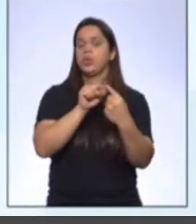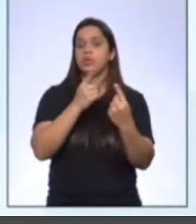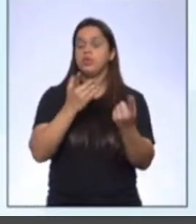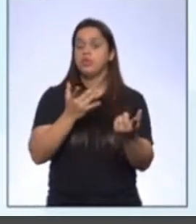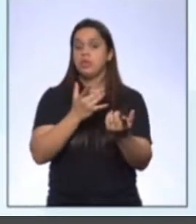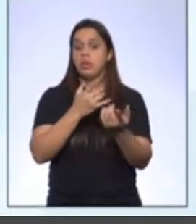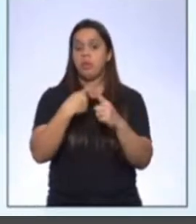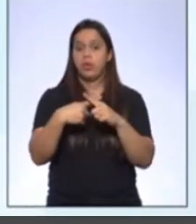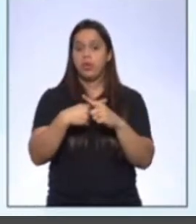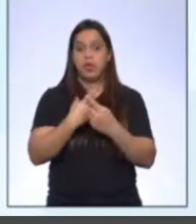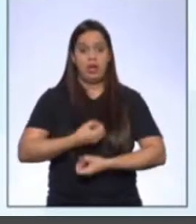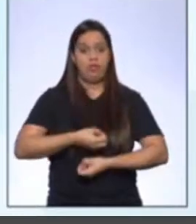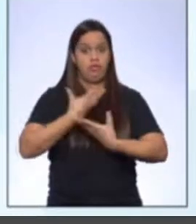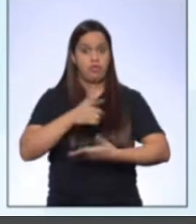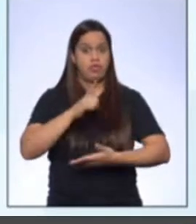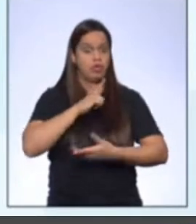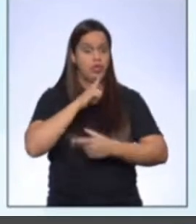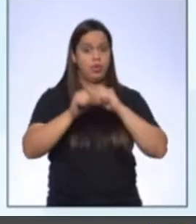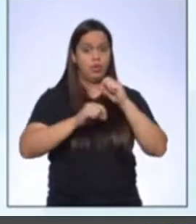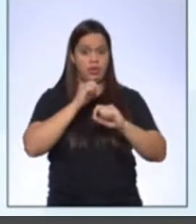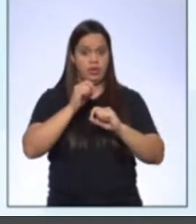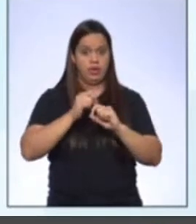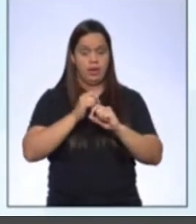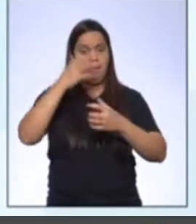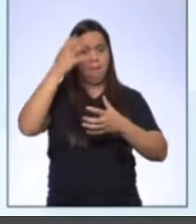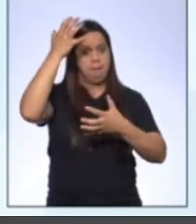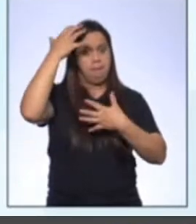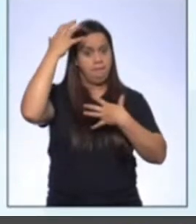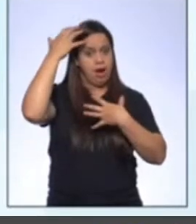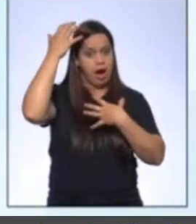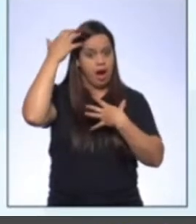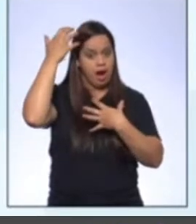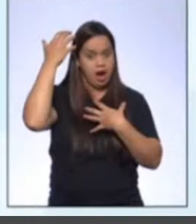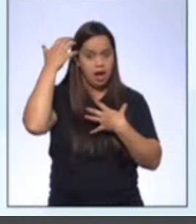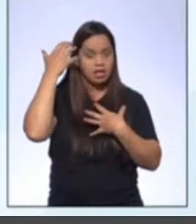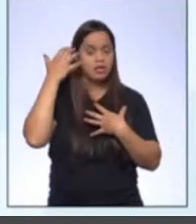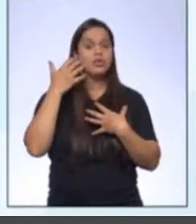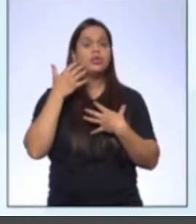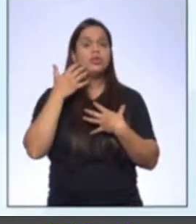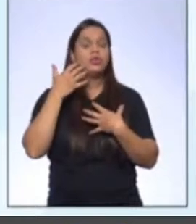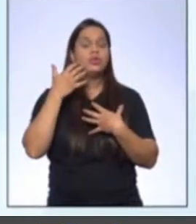lá é essa, ó, banho e tosa. Aqui o seu cão sai um gato.